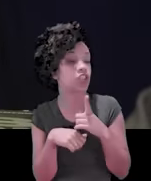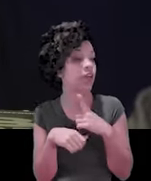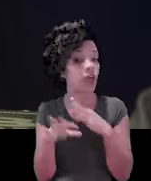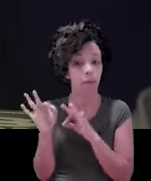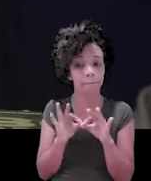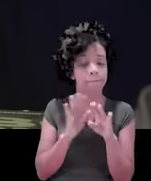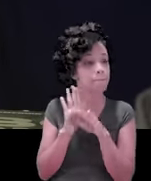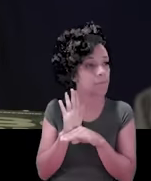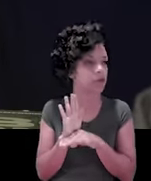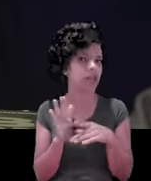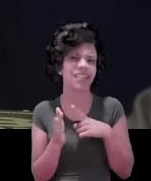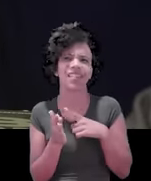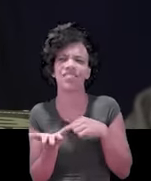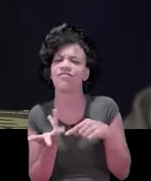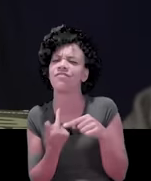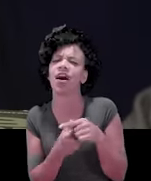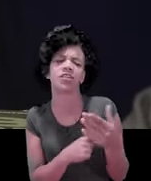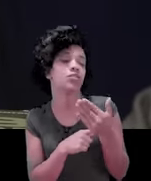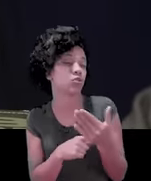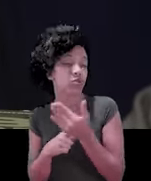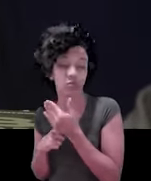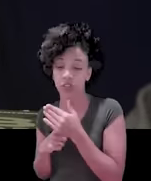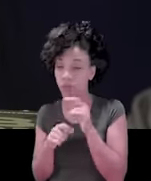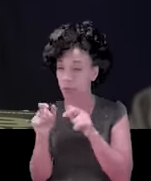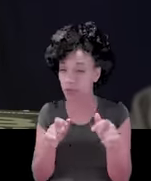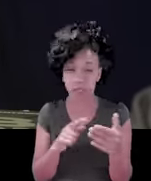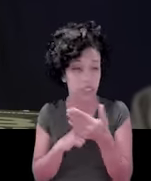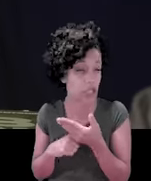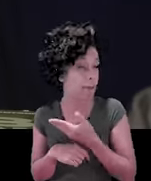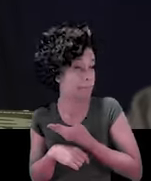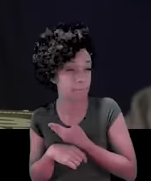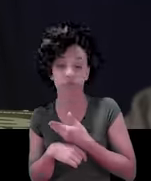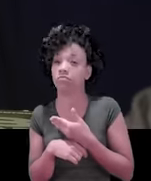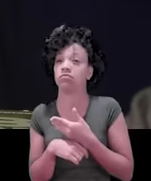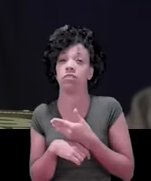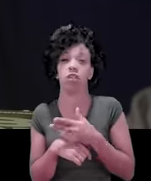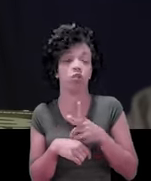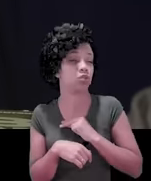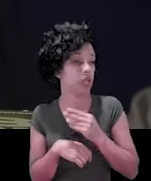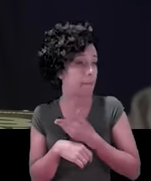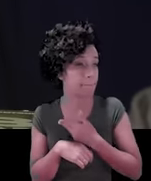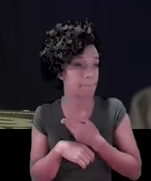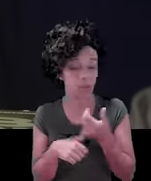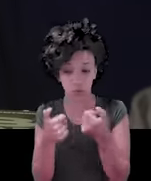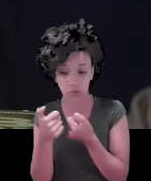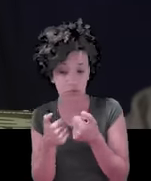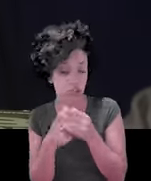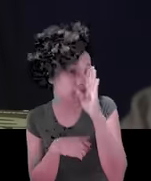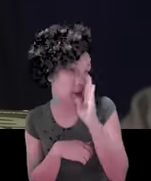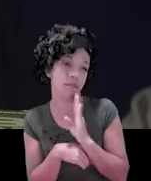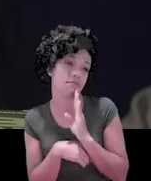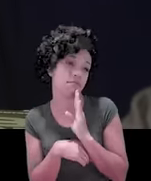a gente já tá aqui pulando pano e cara tem que tanto ajuda que eu te ajudo aí tanta gente tanta gente tanta gente tanta gente que os amigos amigos fizeram vos de